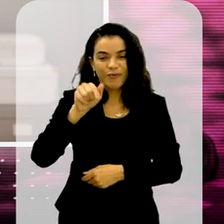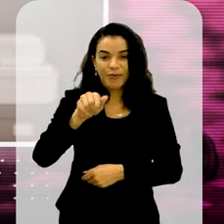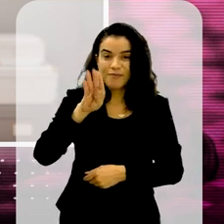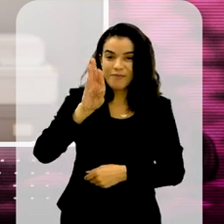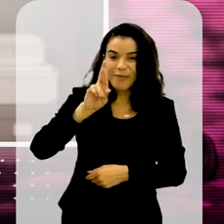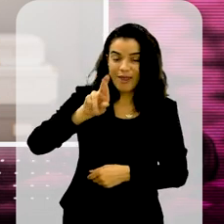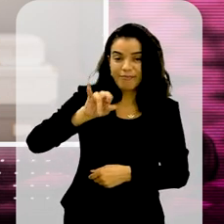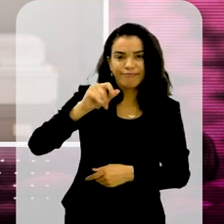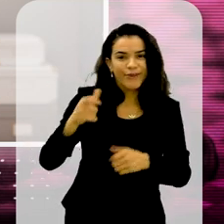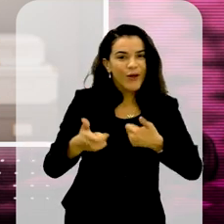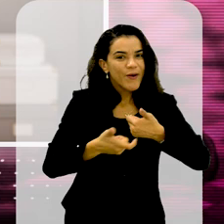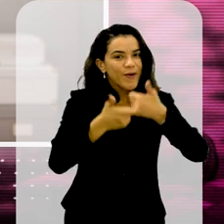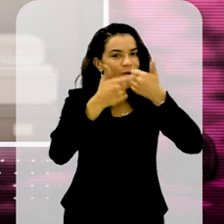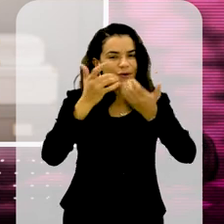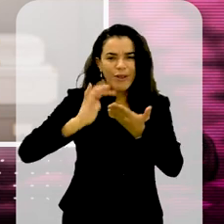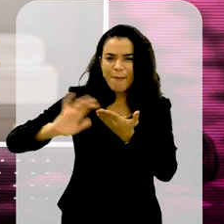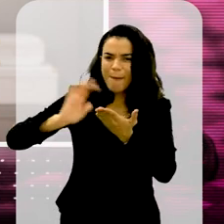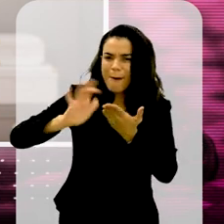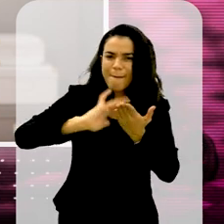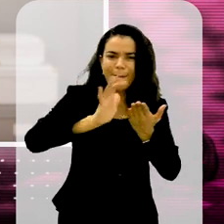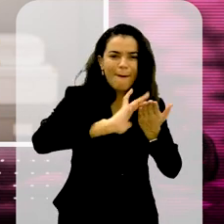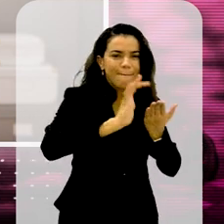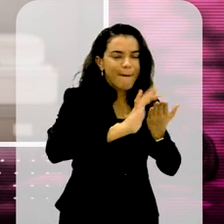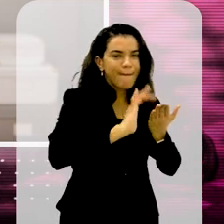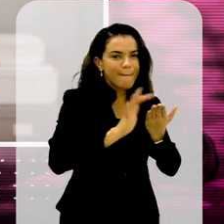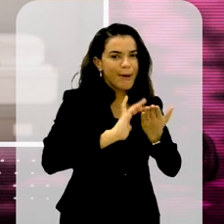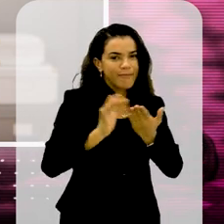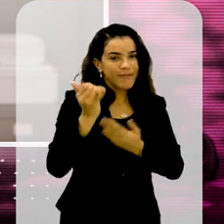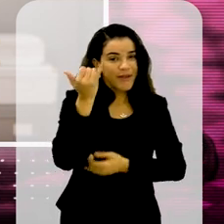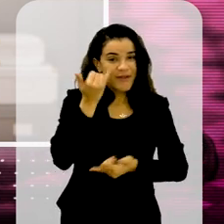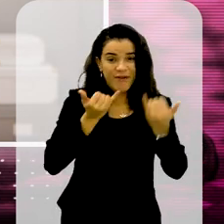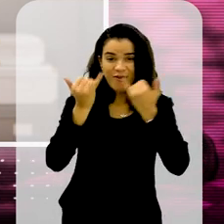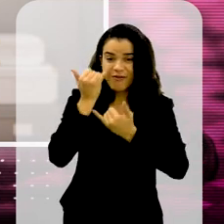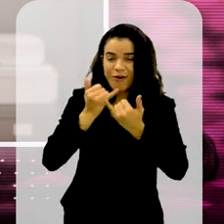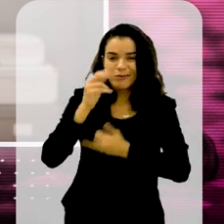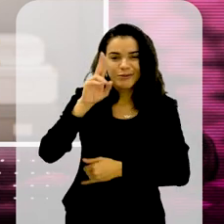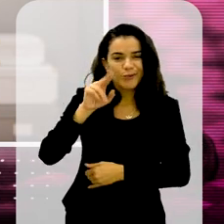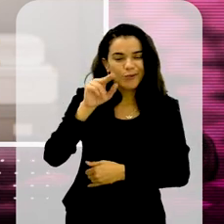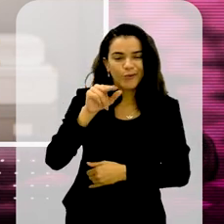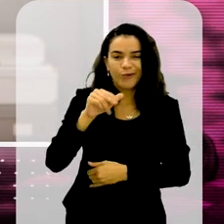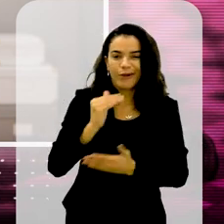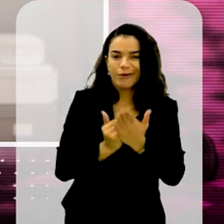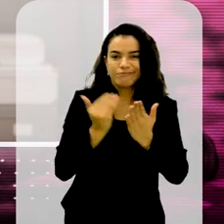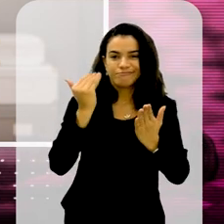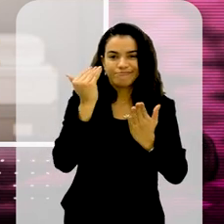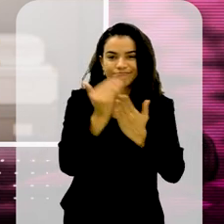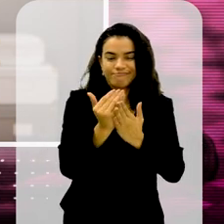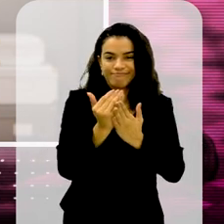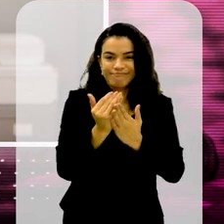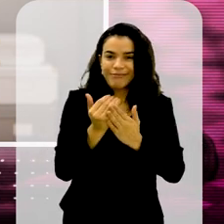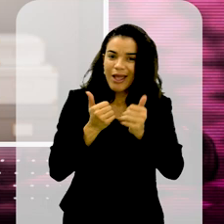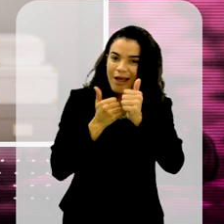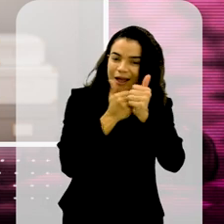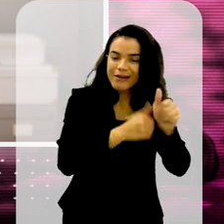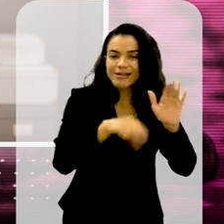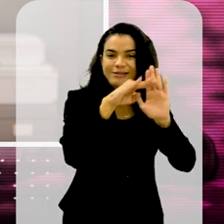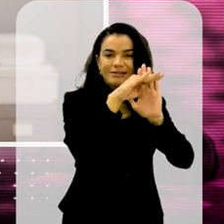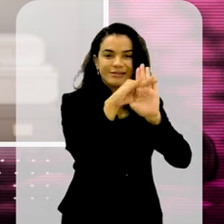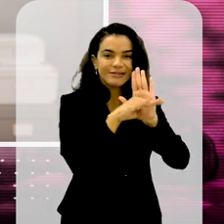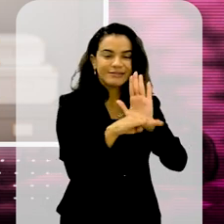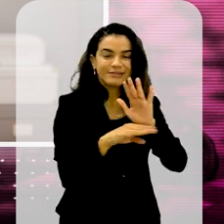alerj.rj.gov.br. Deixe seu comentário, curta e compartilhe. Afinal, informação nunca é demais. Acompanhe toda a